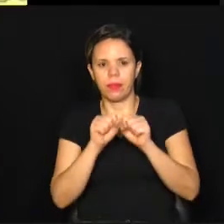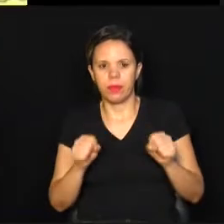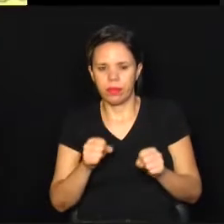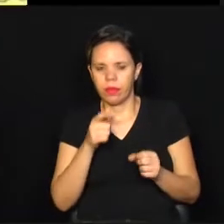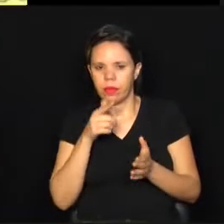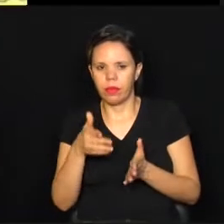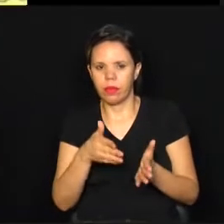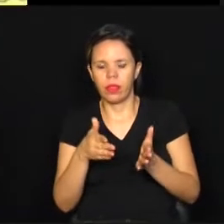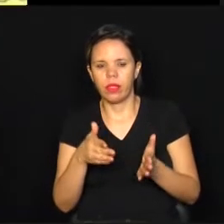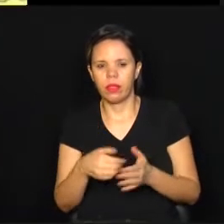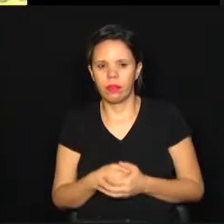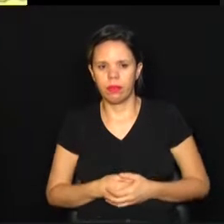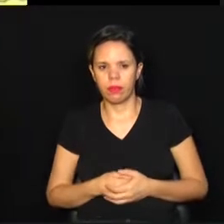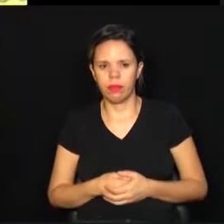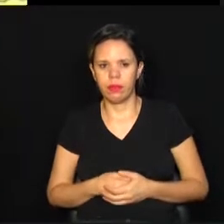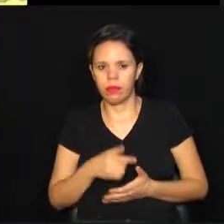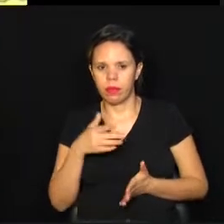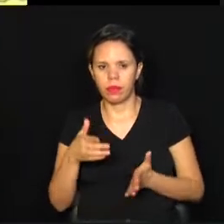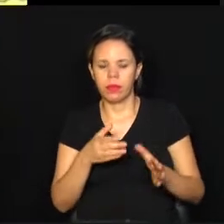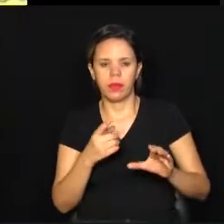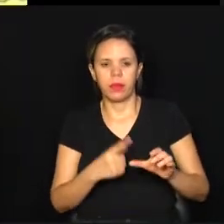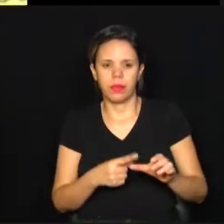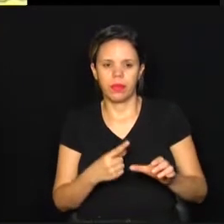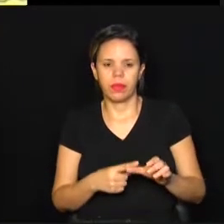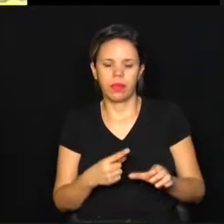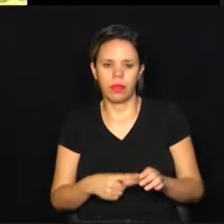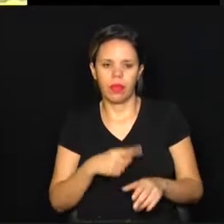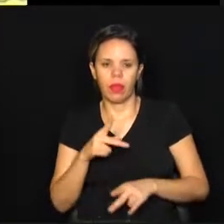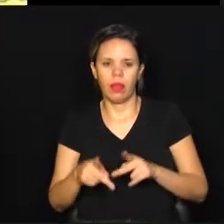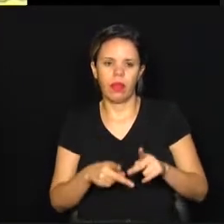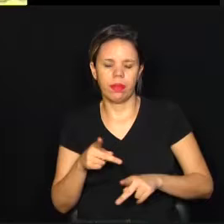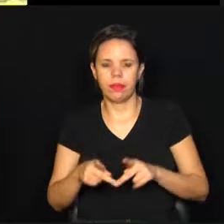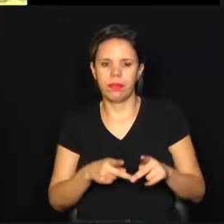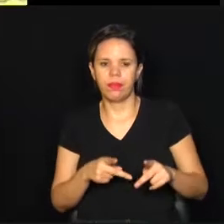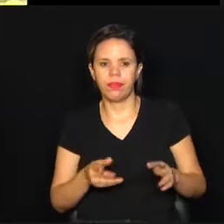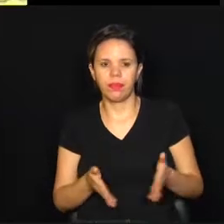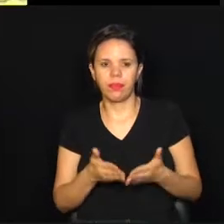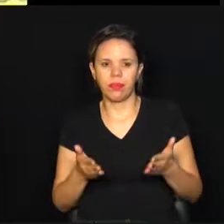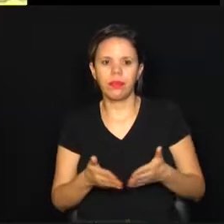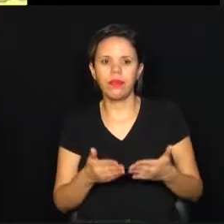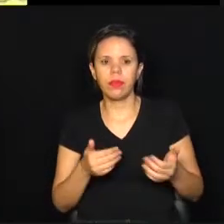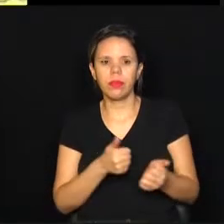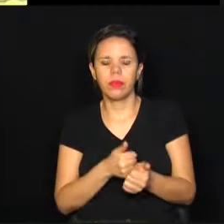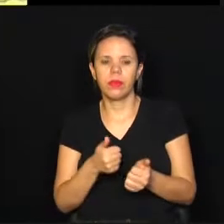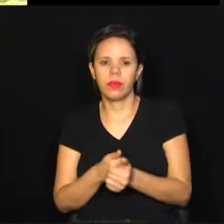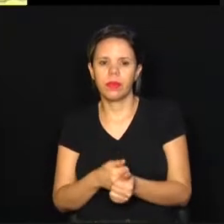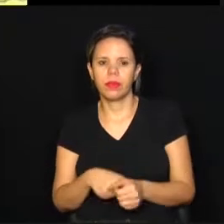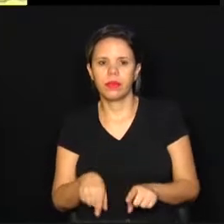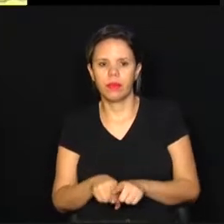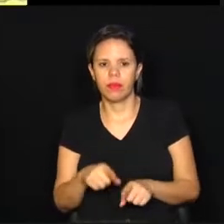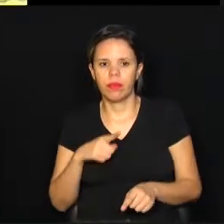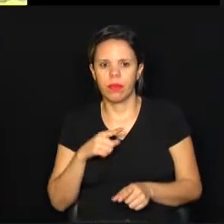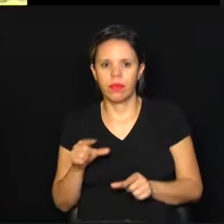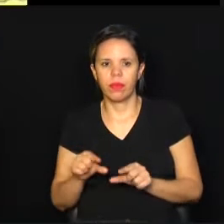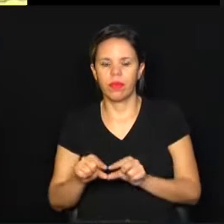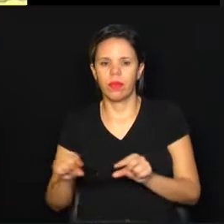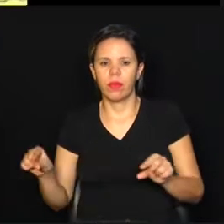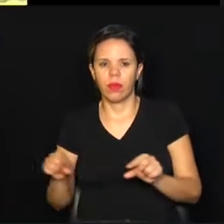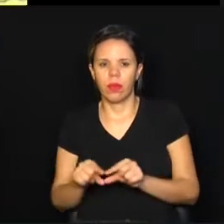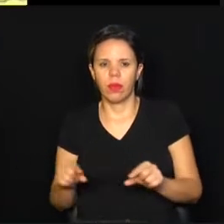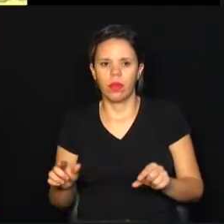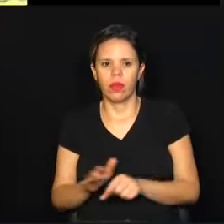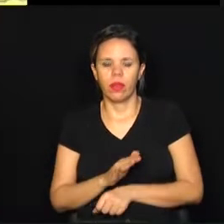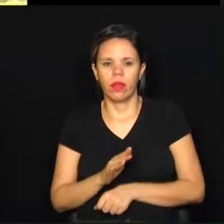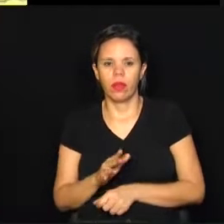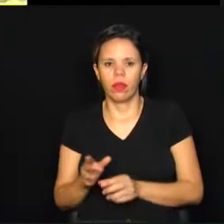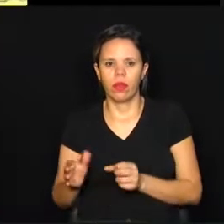aqui, que vai para o Rio Capivari, com uma população de baixa renda ancorada aqui. Temos um pedaço aqui com uma densidade